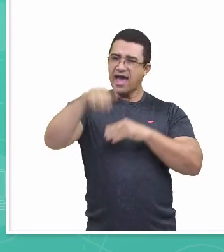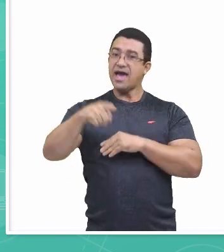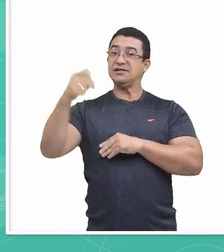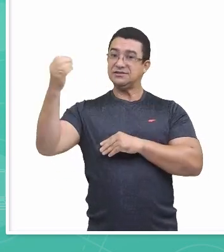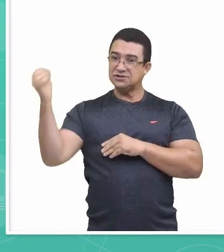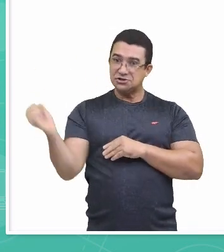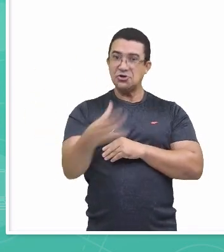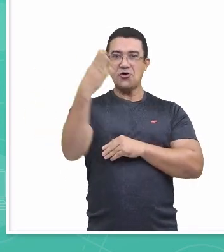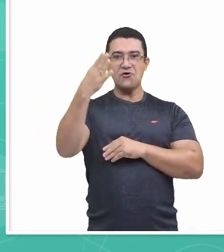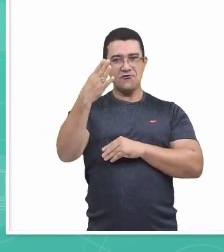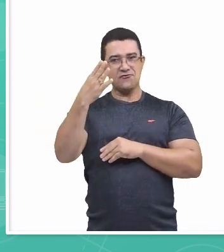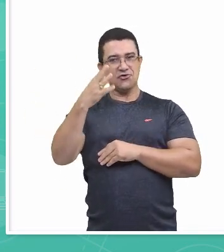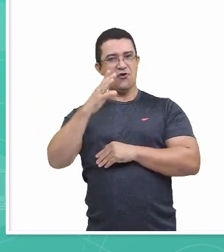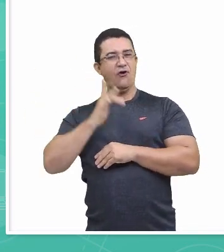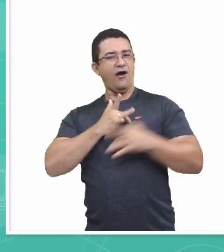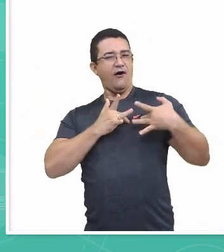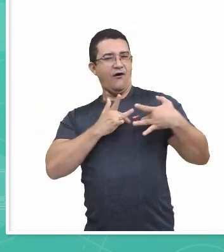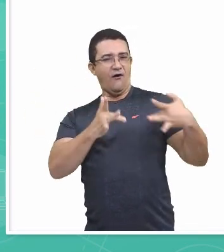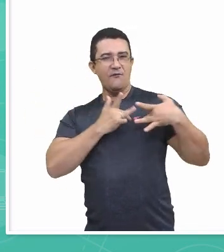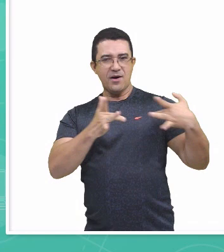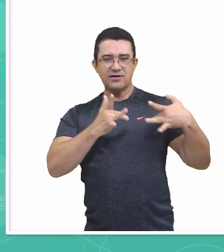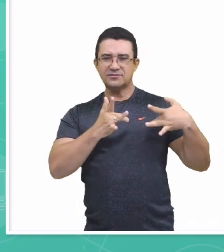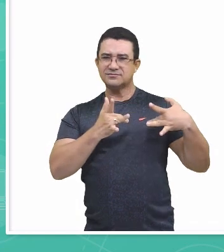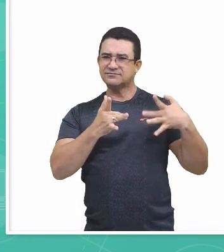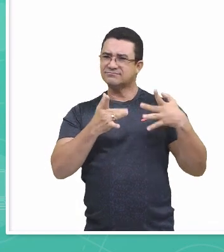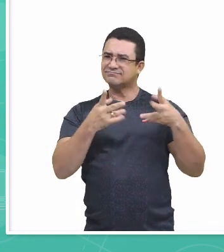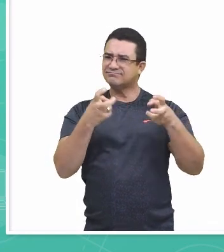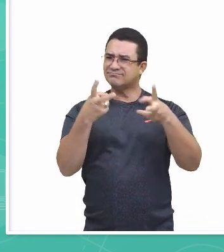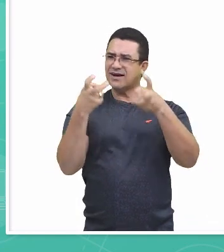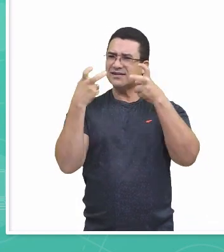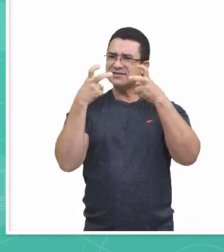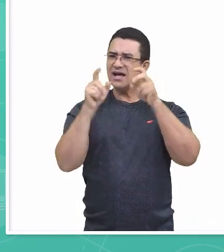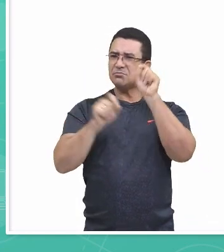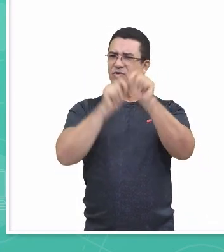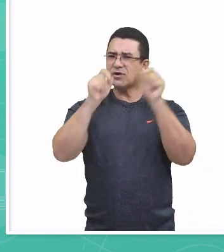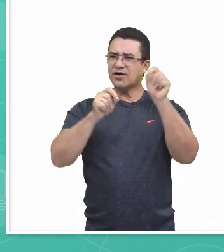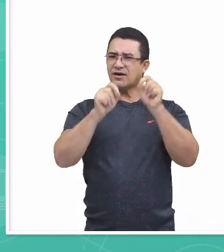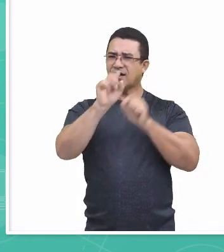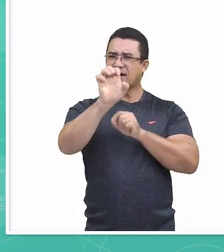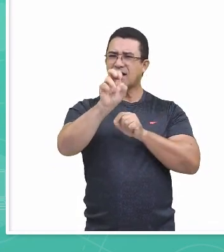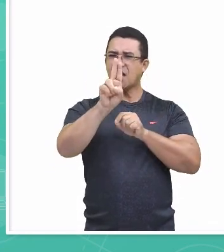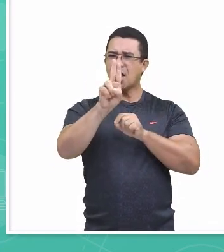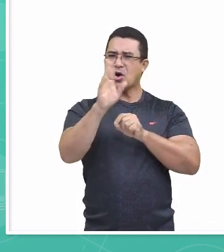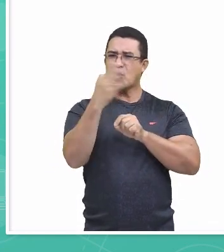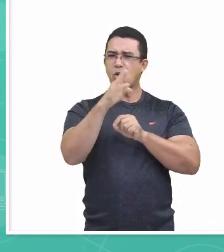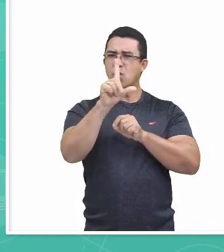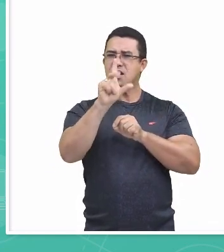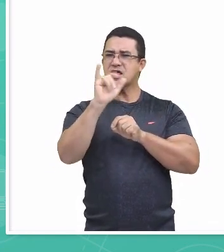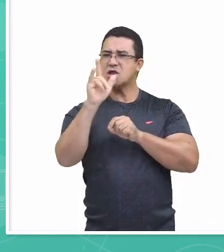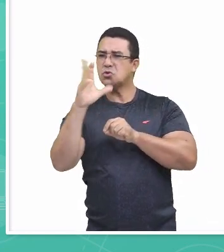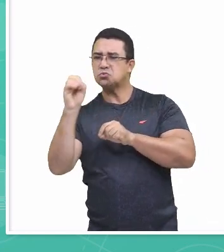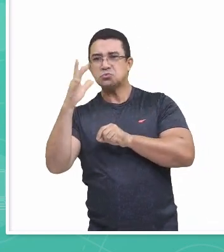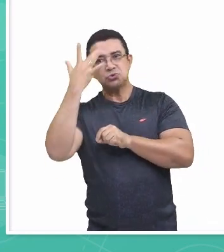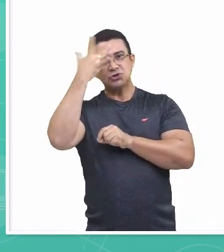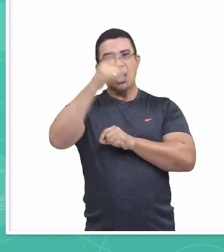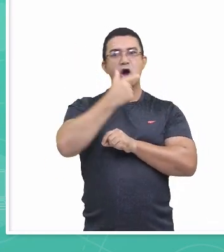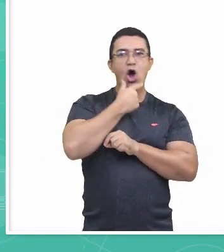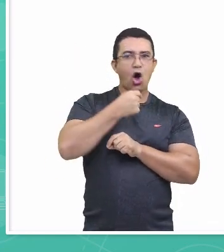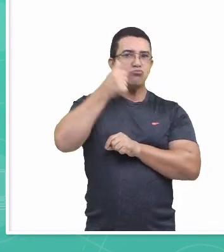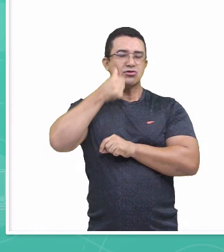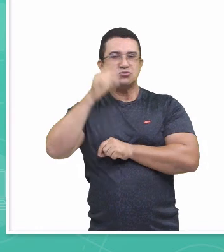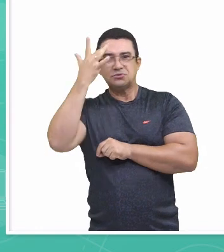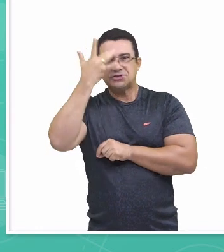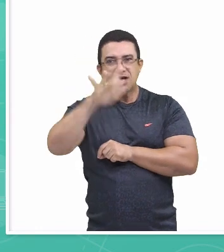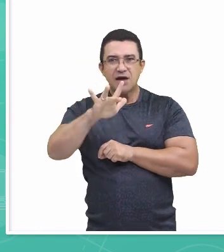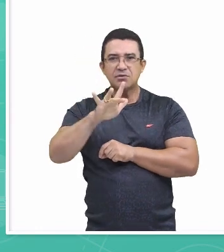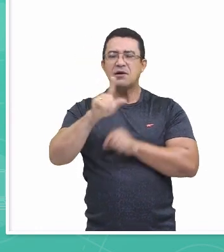novamente românticas. Então notem aí que o eu lírico, né? Não sabemos se é homem, se é mulher, está ali fazendo